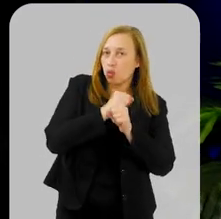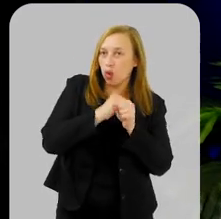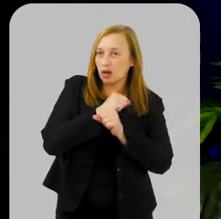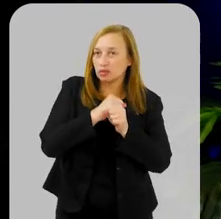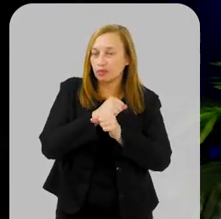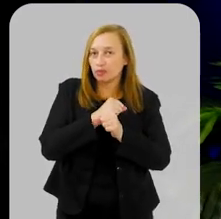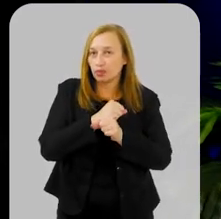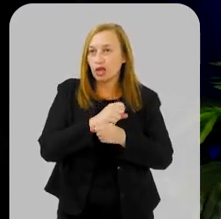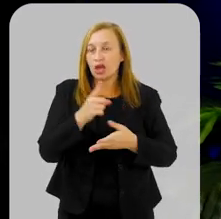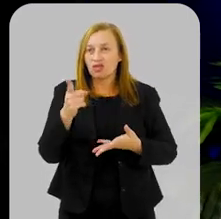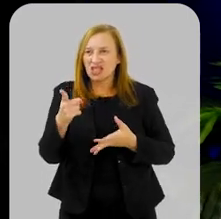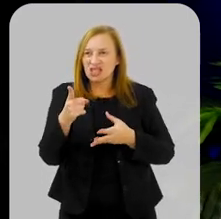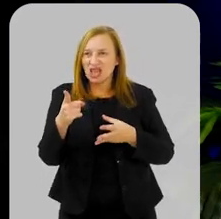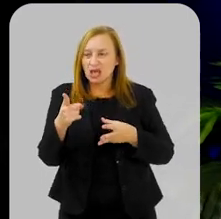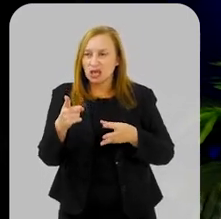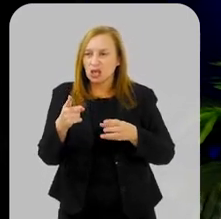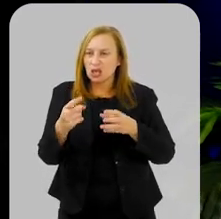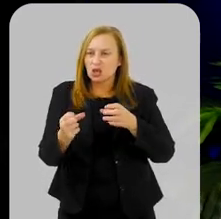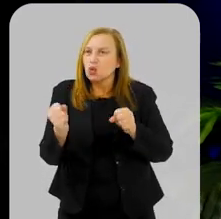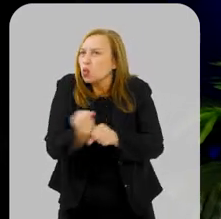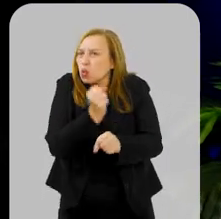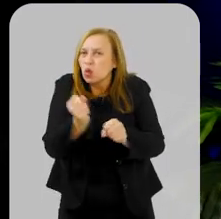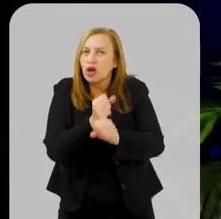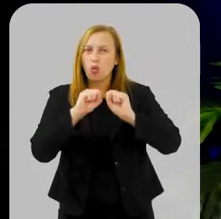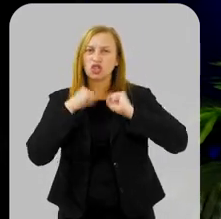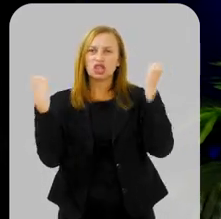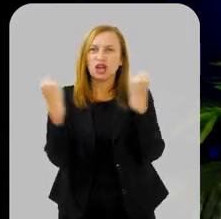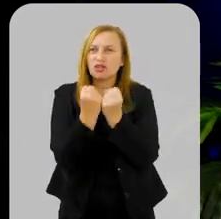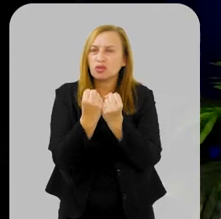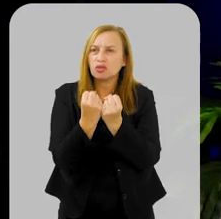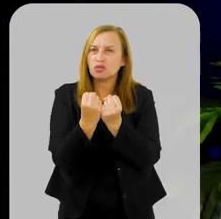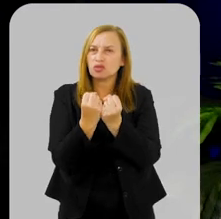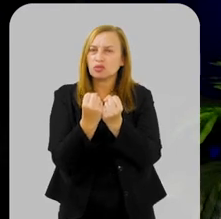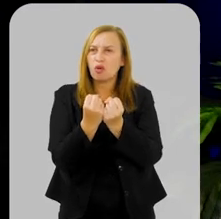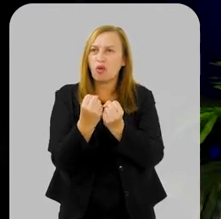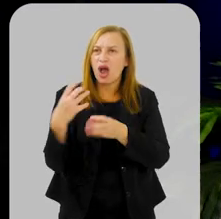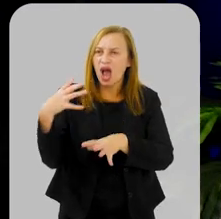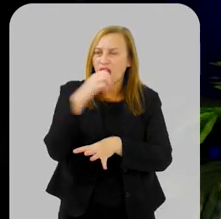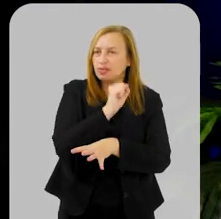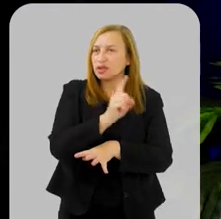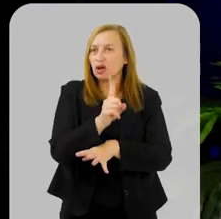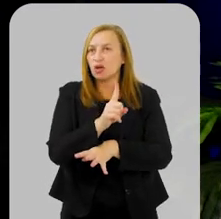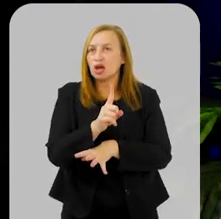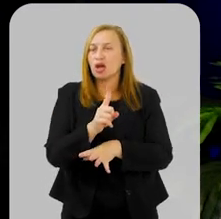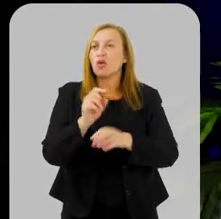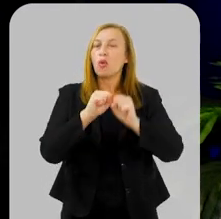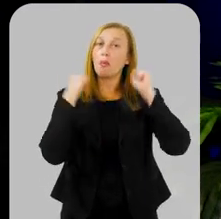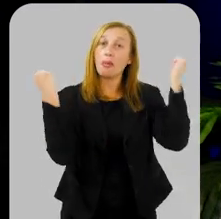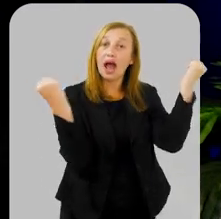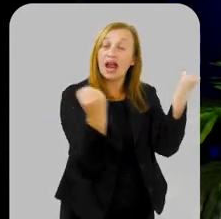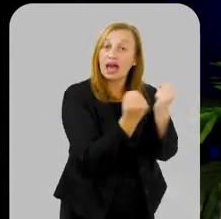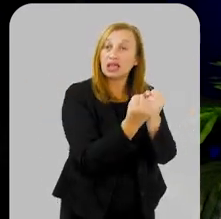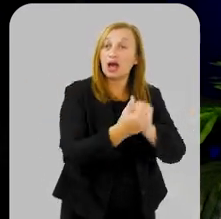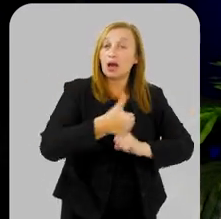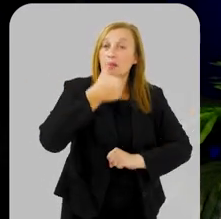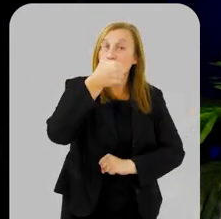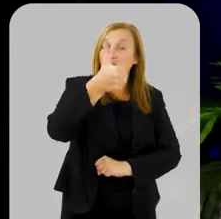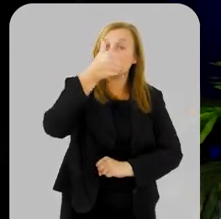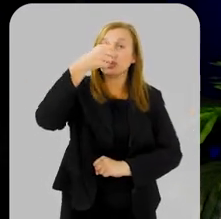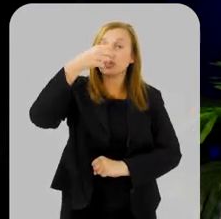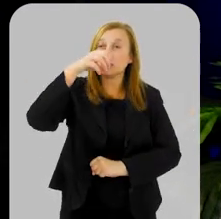mínimo, aí 4 anos. E você não faz um estádio de futebol. Maracanã foi construído em 1900 e para a Copa